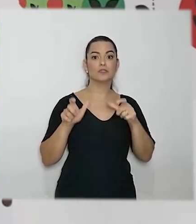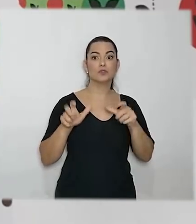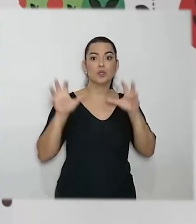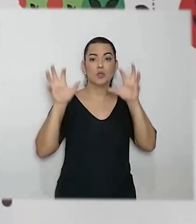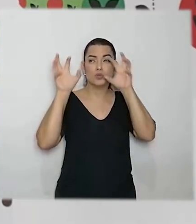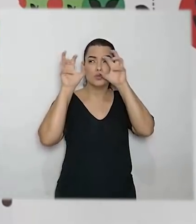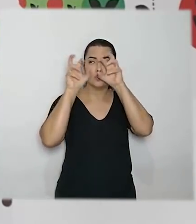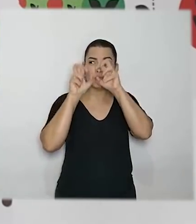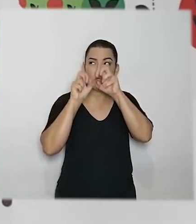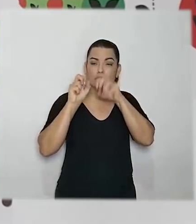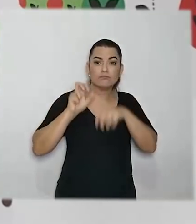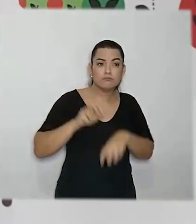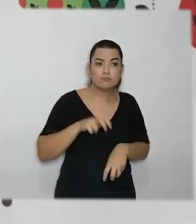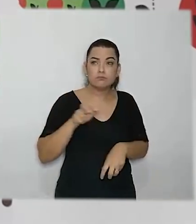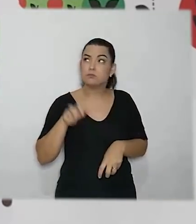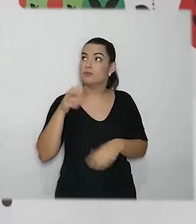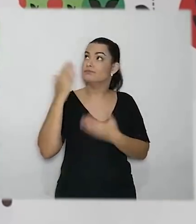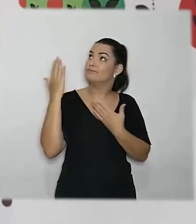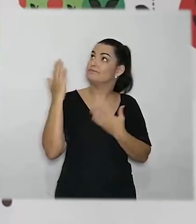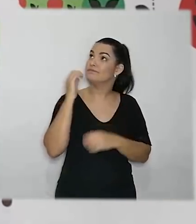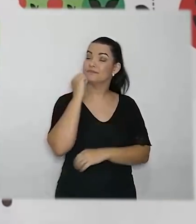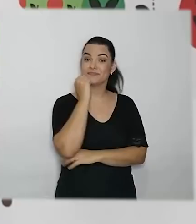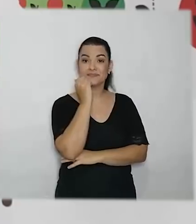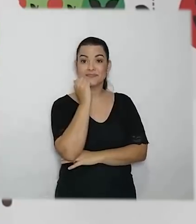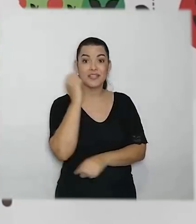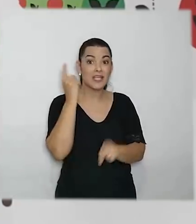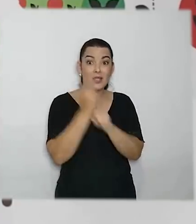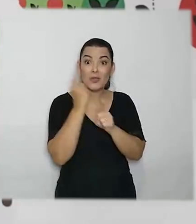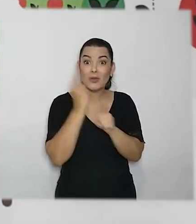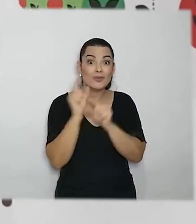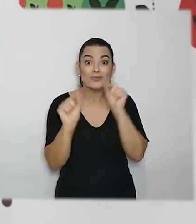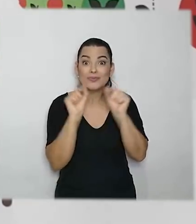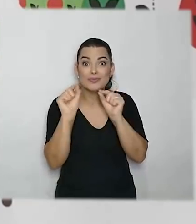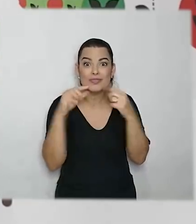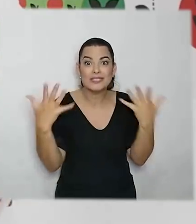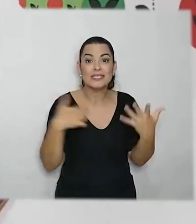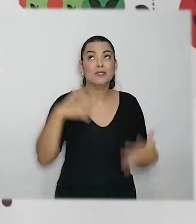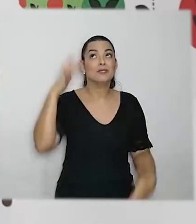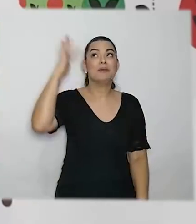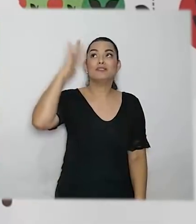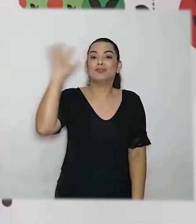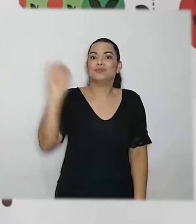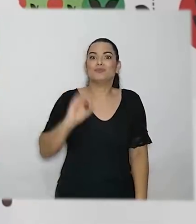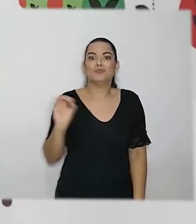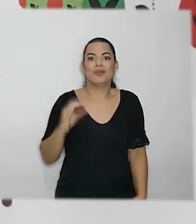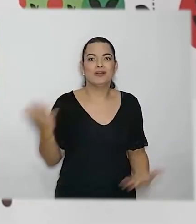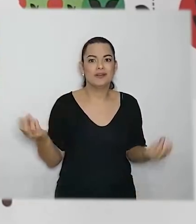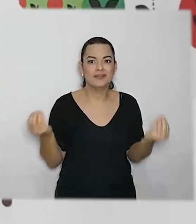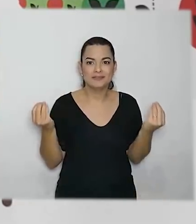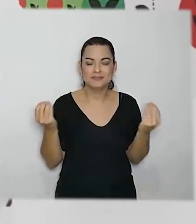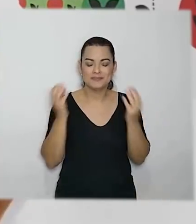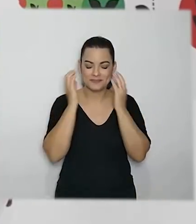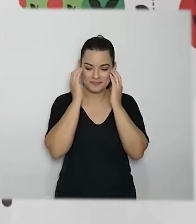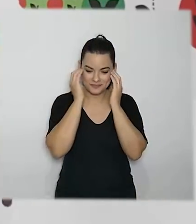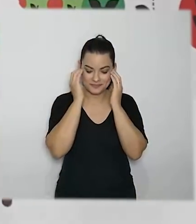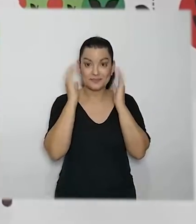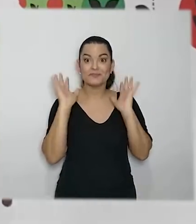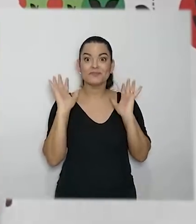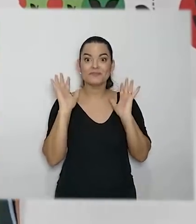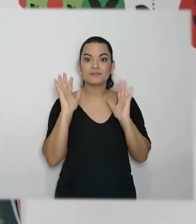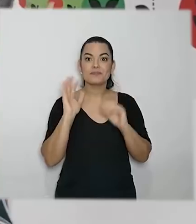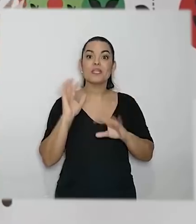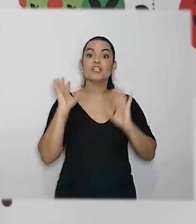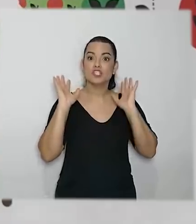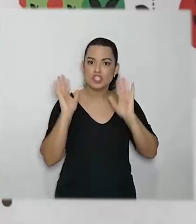dele aqui, turma. O que será que ele vai encontrar, meu Deus? Não estou conseguindo imaginar.